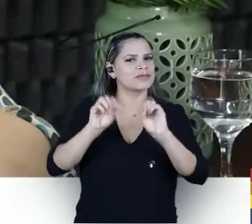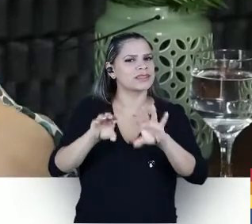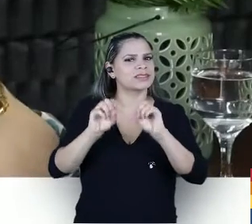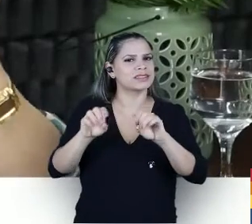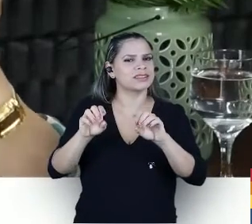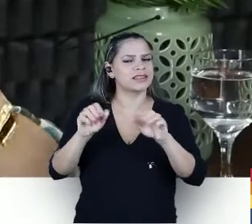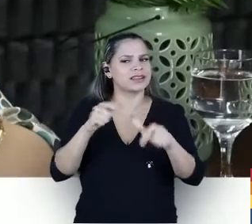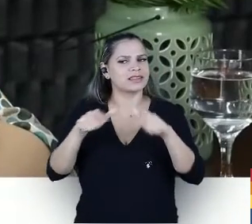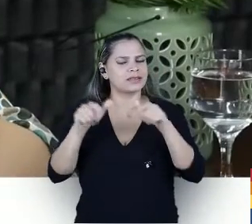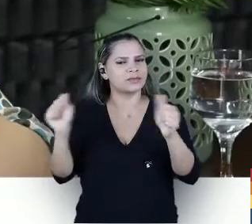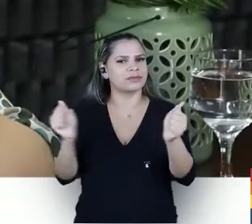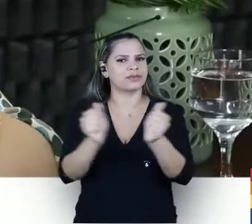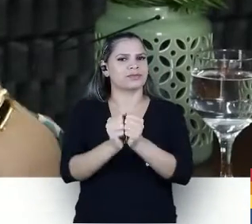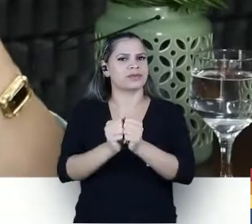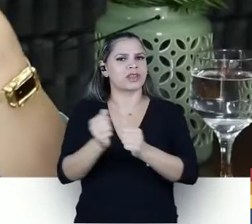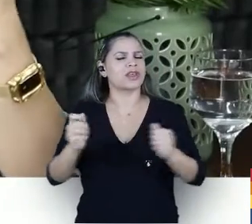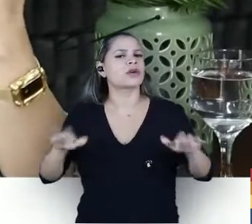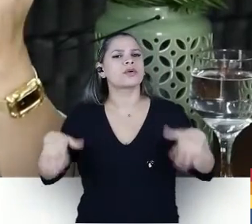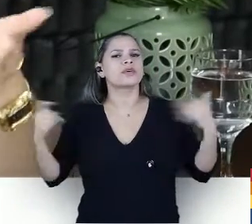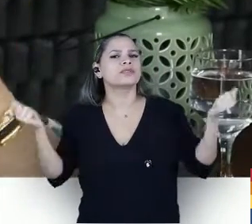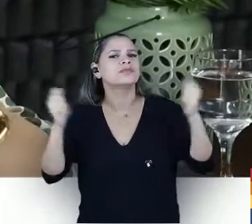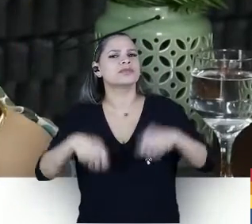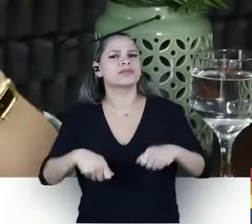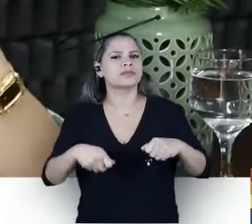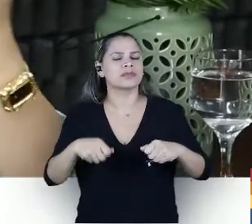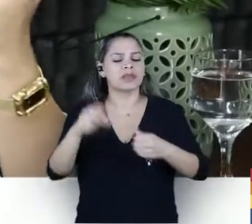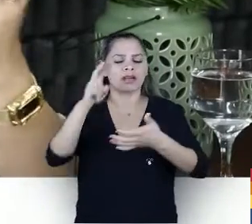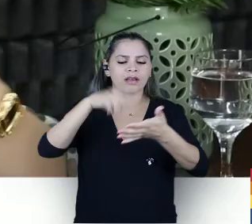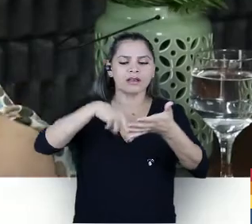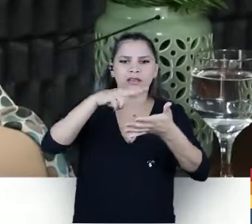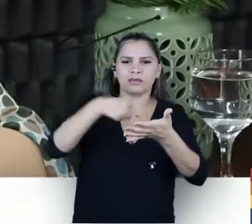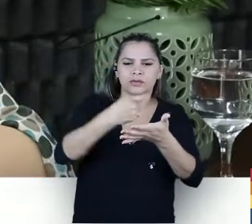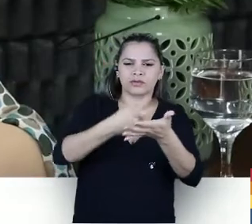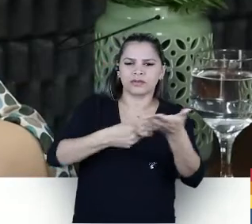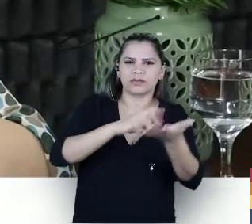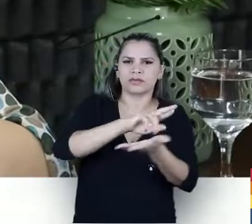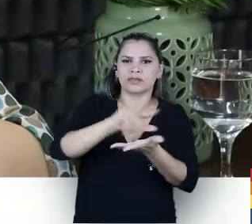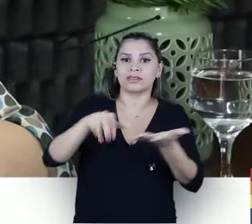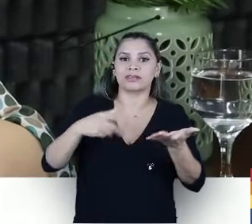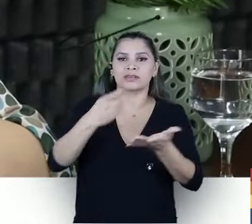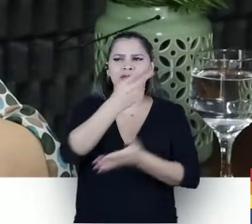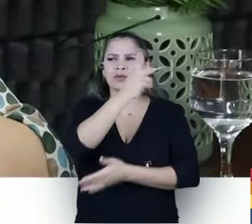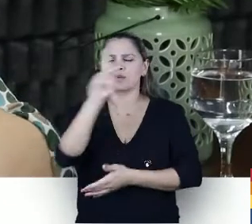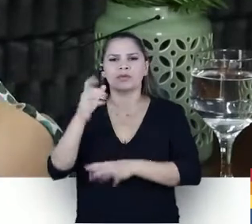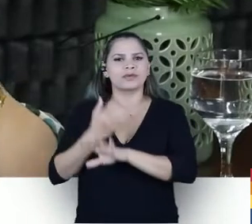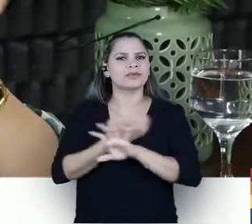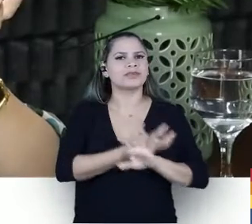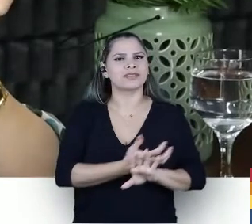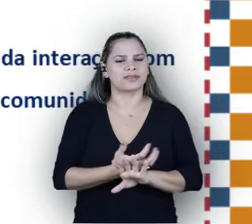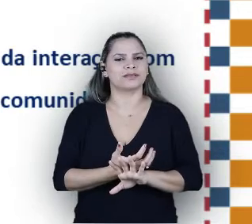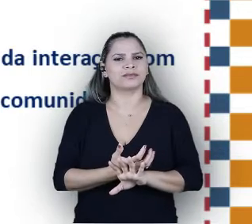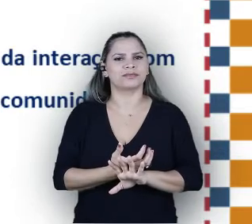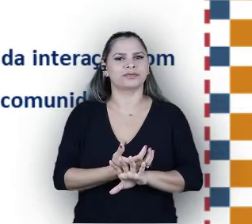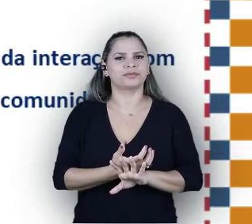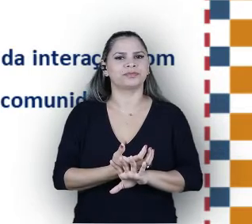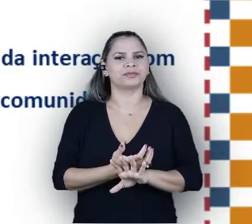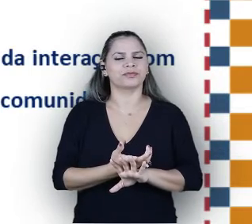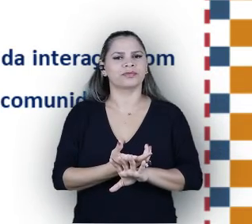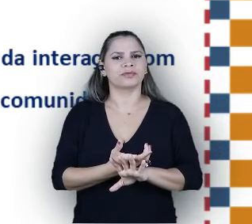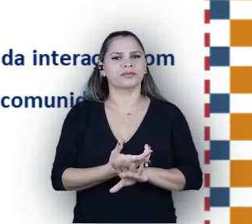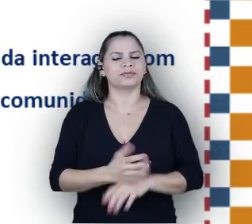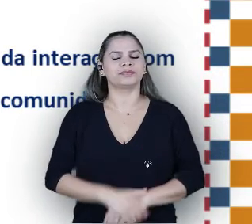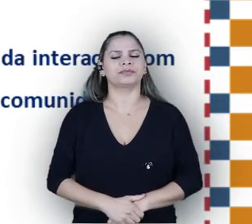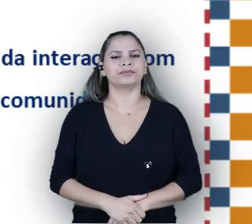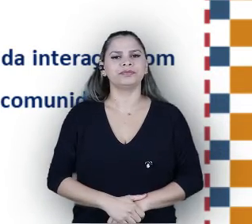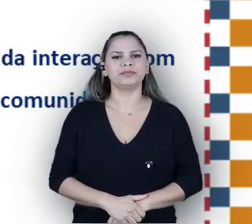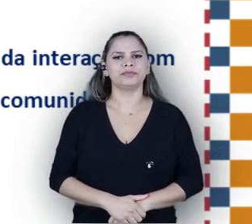história, com o professor de geografia, com o professor de educação física, enfim. Então, algumas possibilidades, né? A